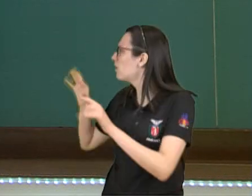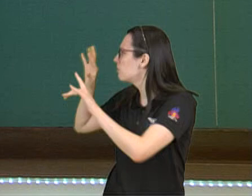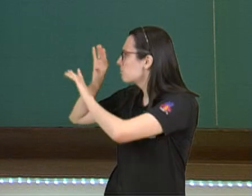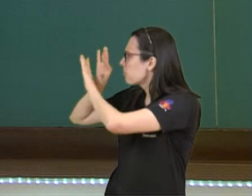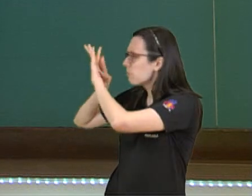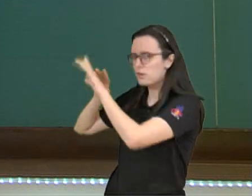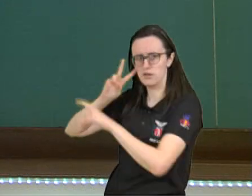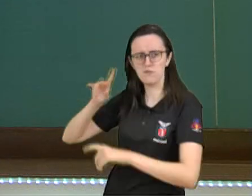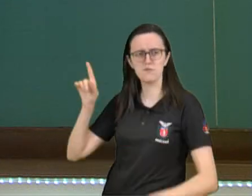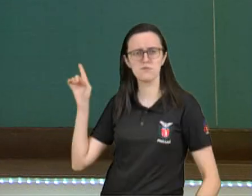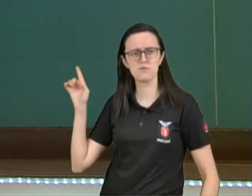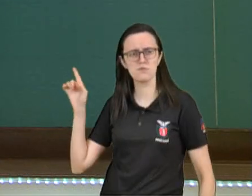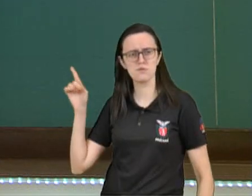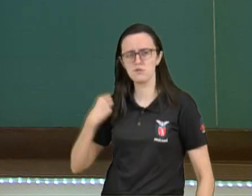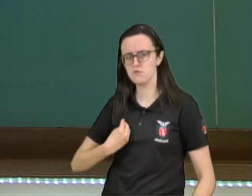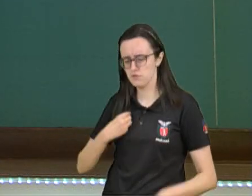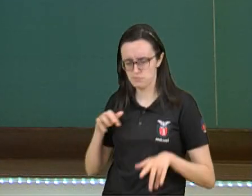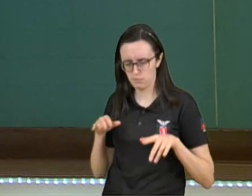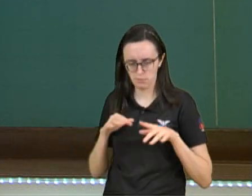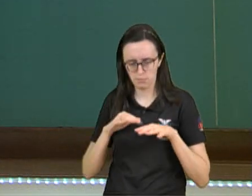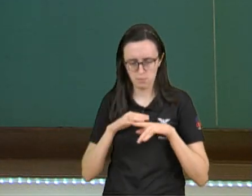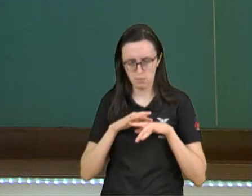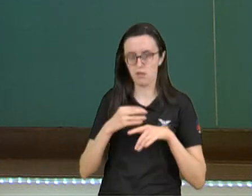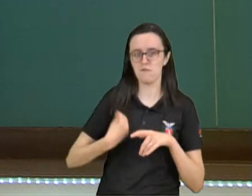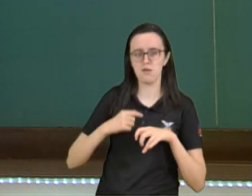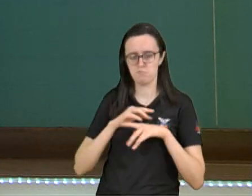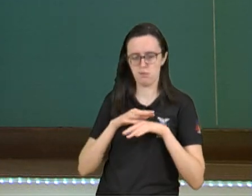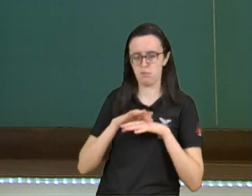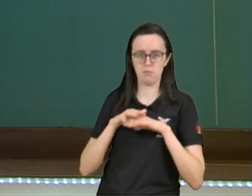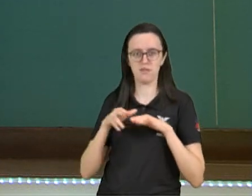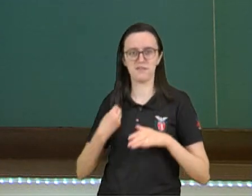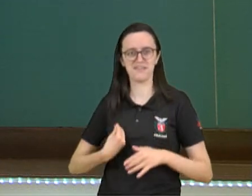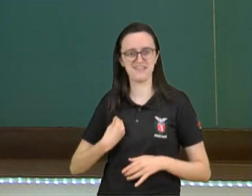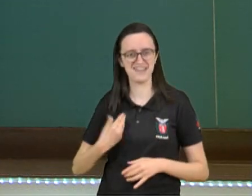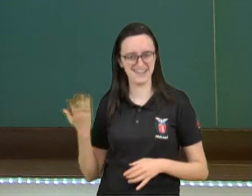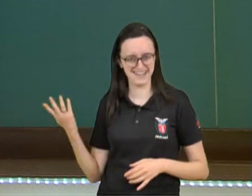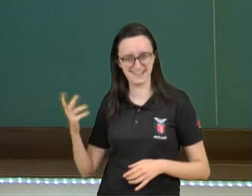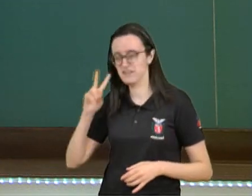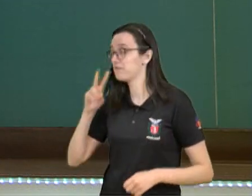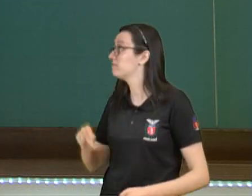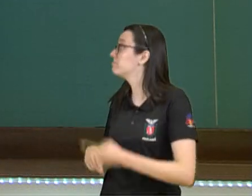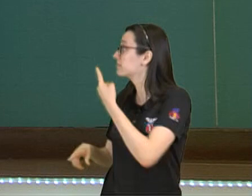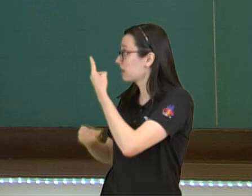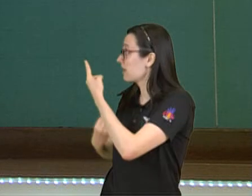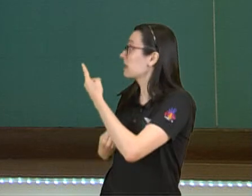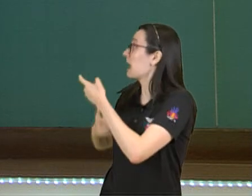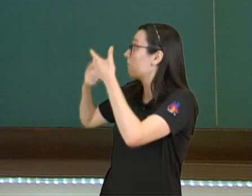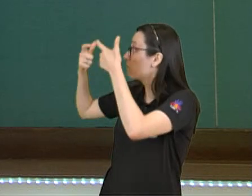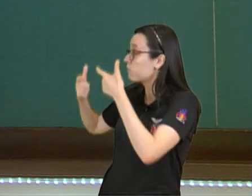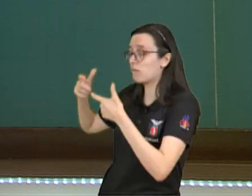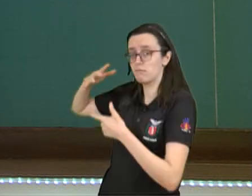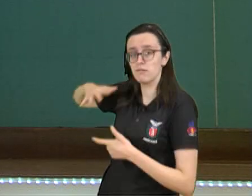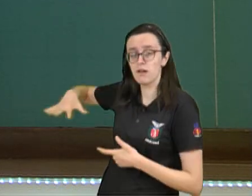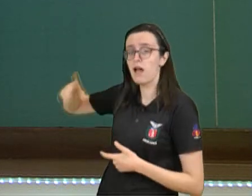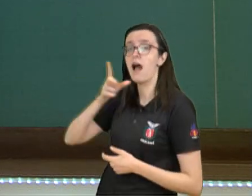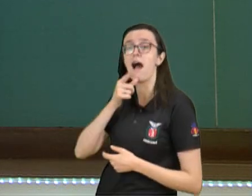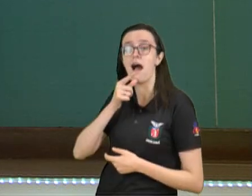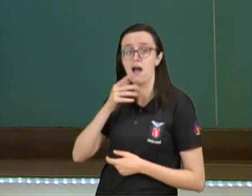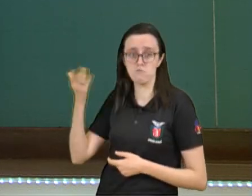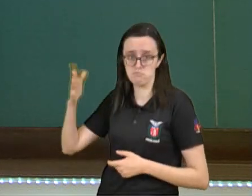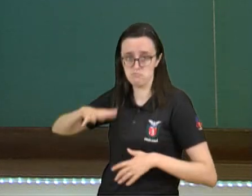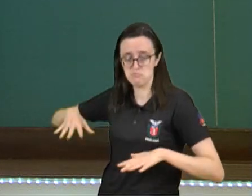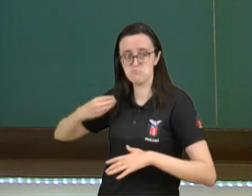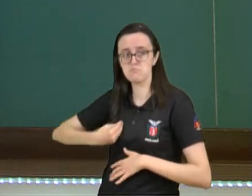vivo, ele está fazendo as suas atividades, o seu metabolismo. Então aqui ele está num determinado ambiente, na água. E ele